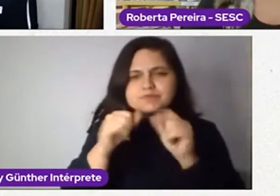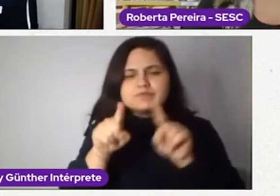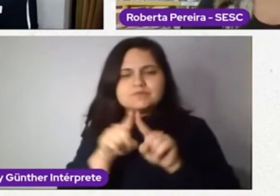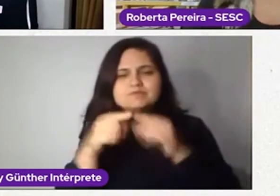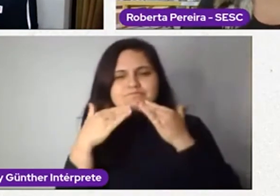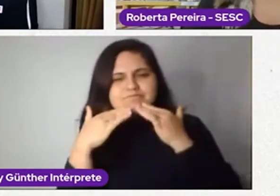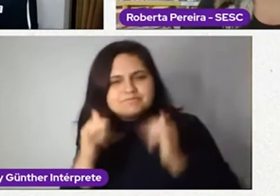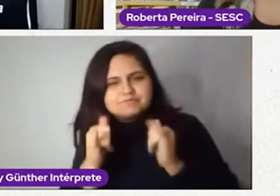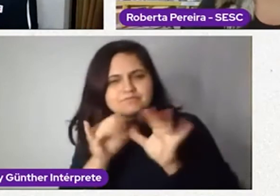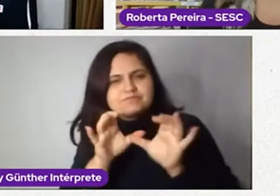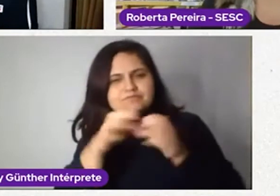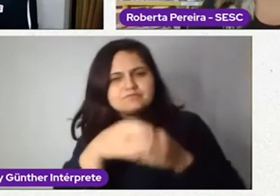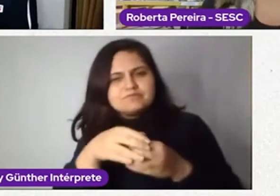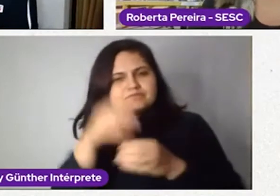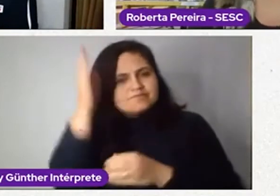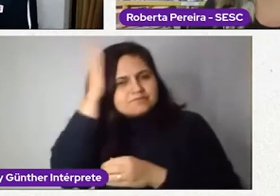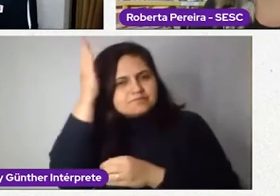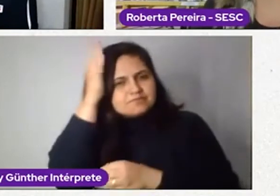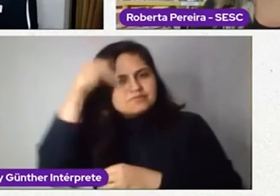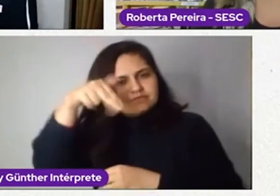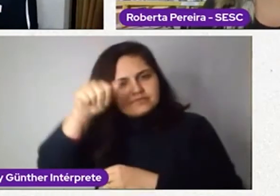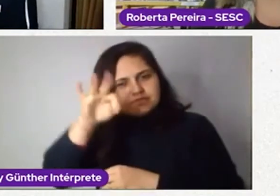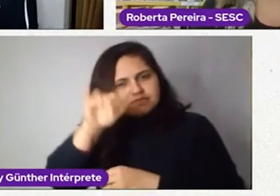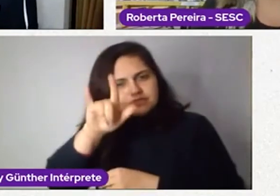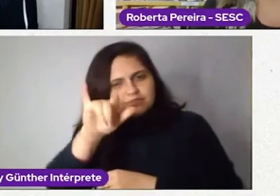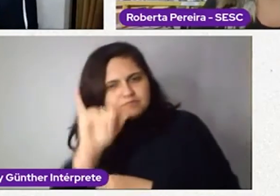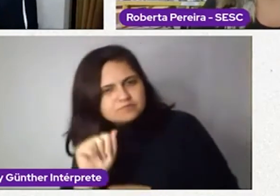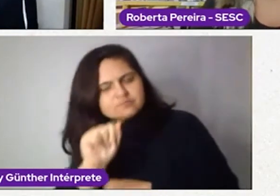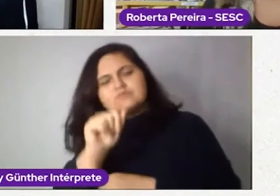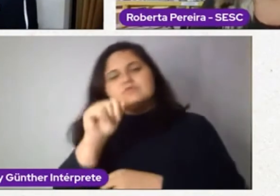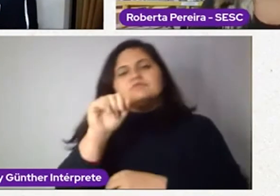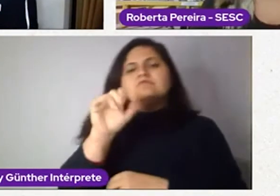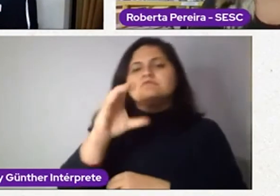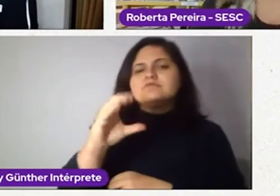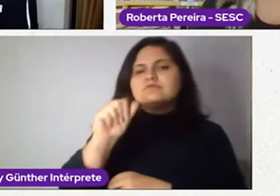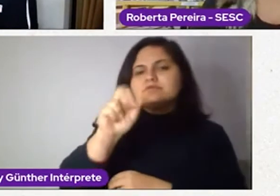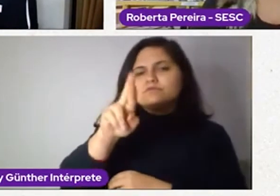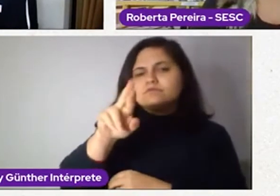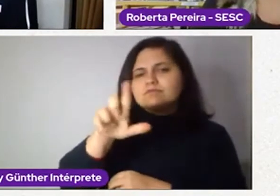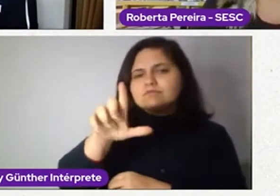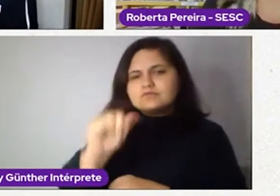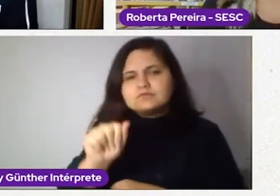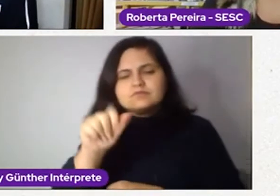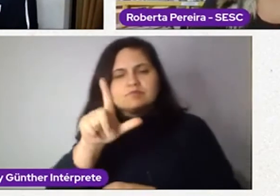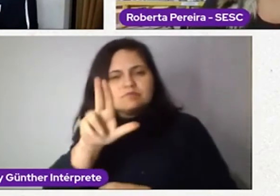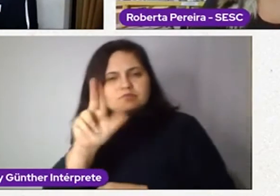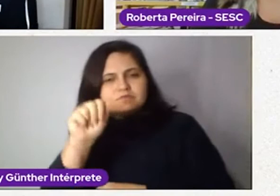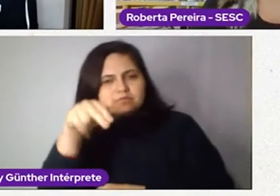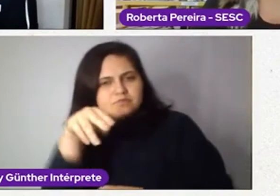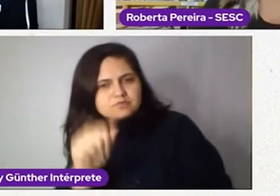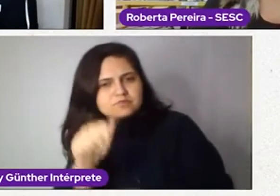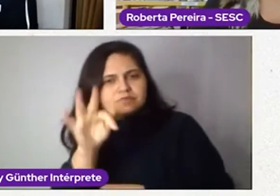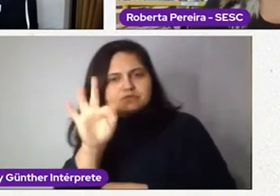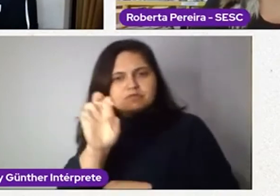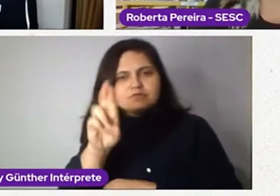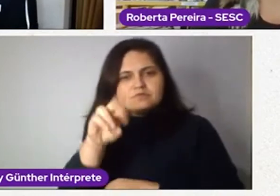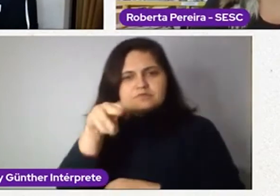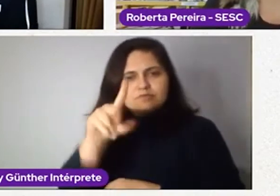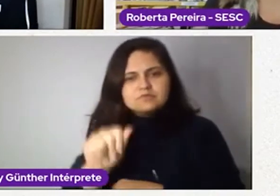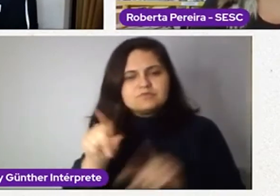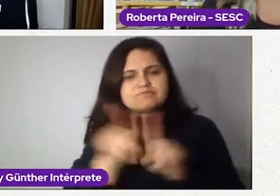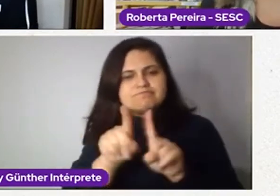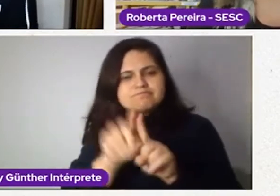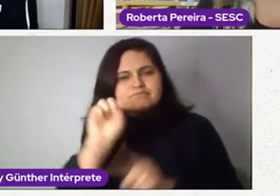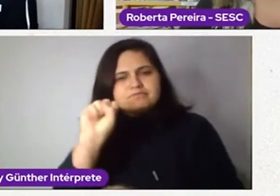equipe do marketing do Sesc, a Natália, a Carla, a Luana, a Fernanda e também a Simone,